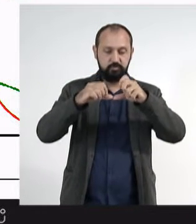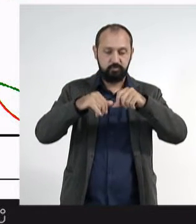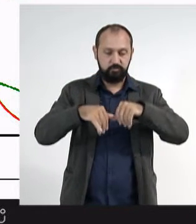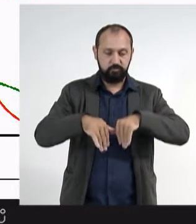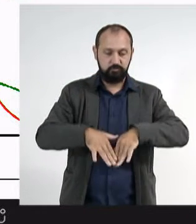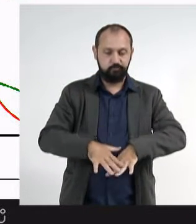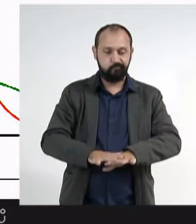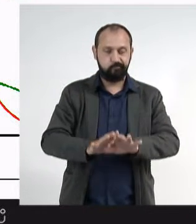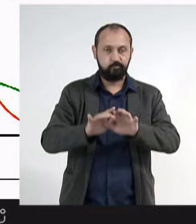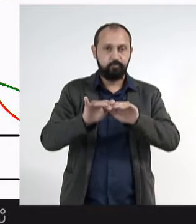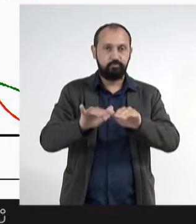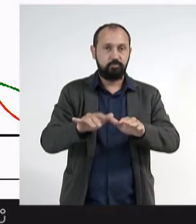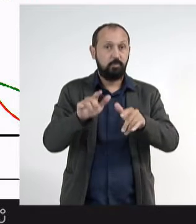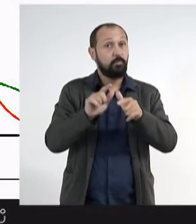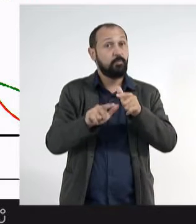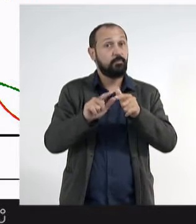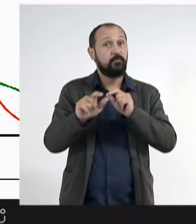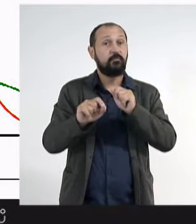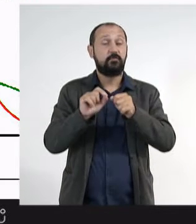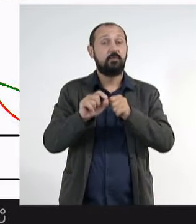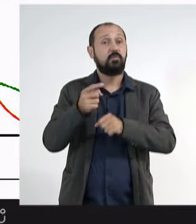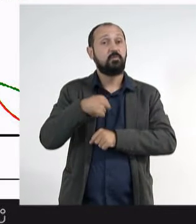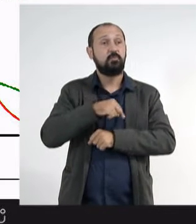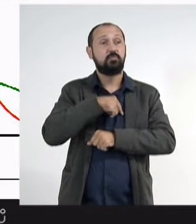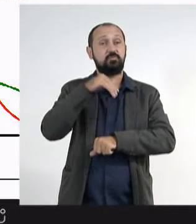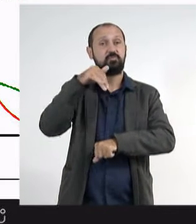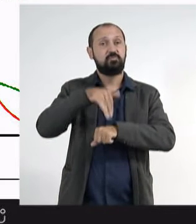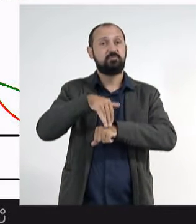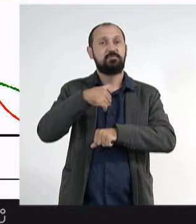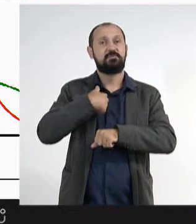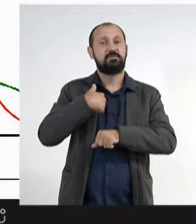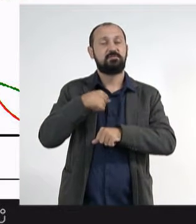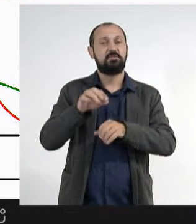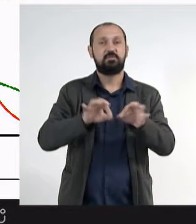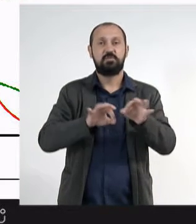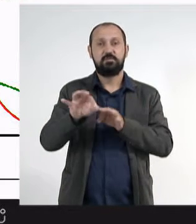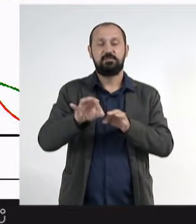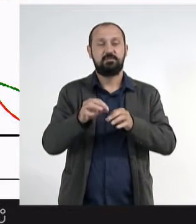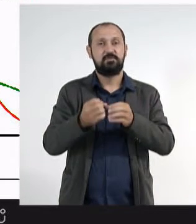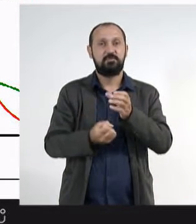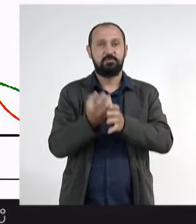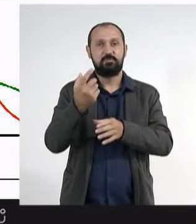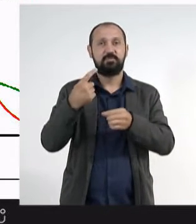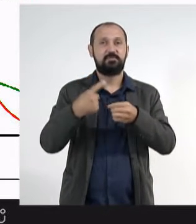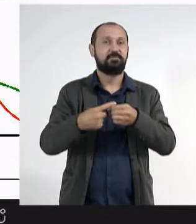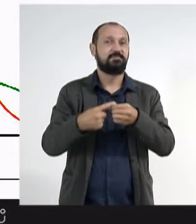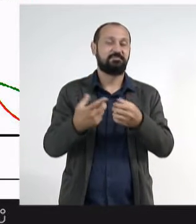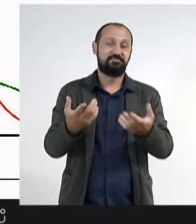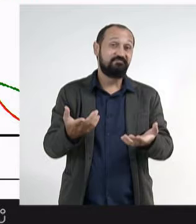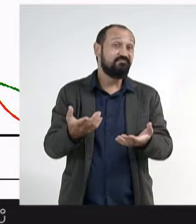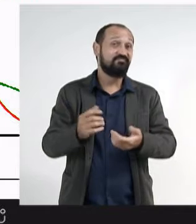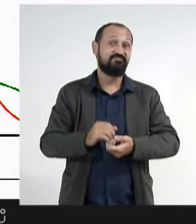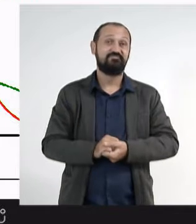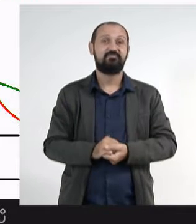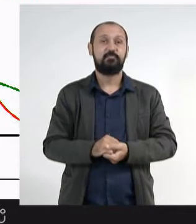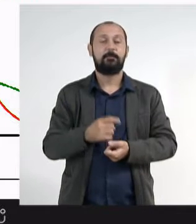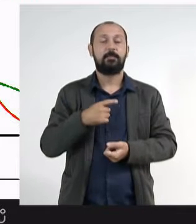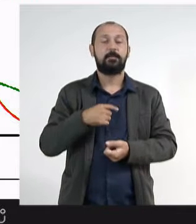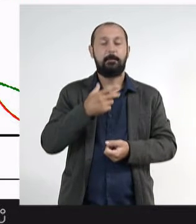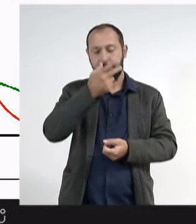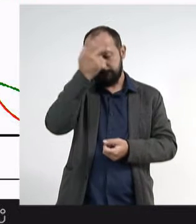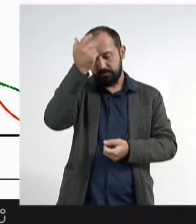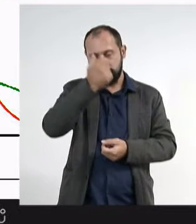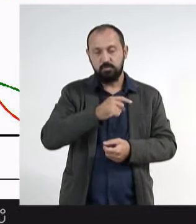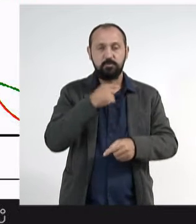inundação. Esse é um problema criado por nós mesmos quando nós ocupamos as cidades. Com o resultado, nós temos perda de